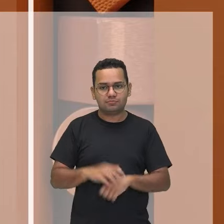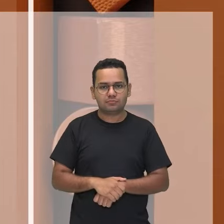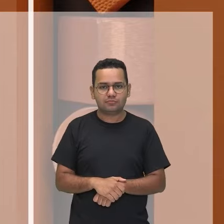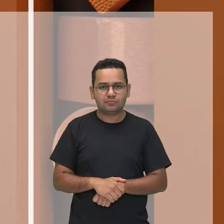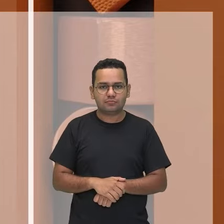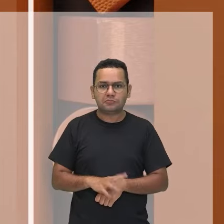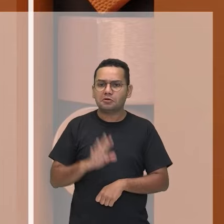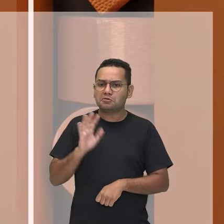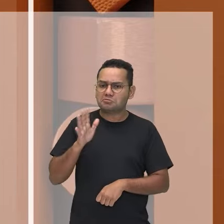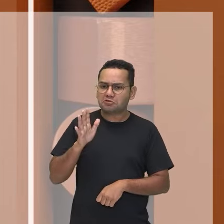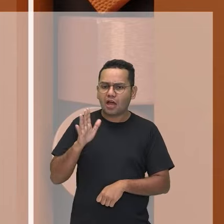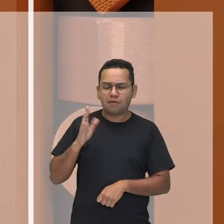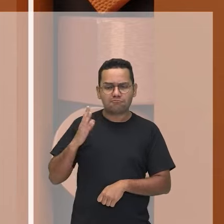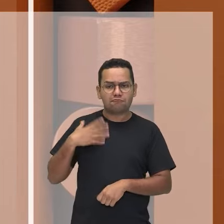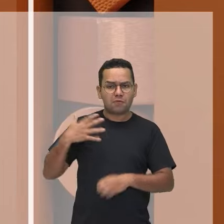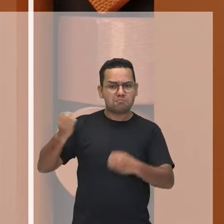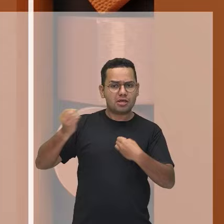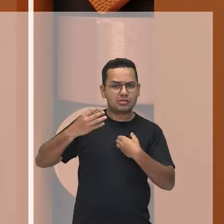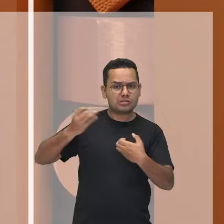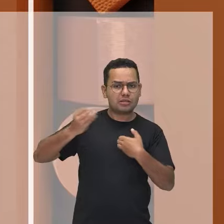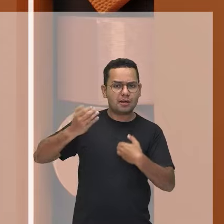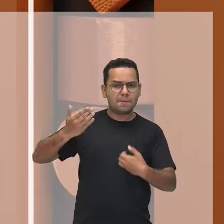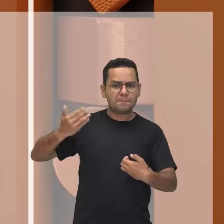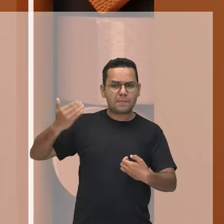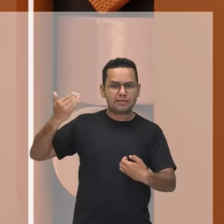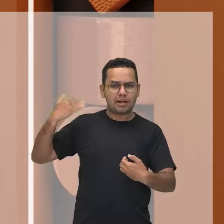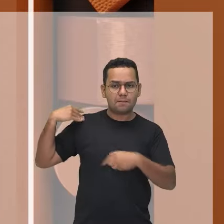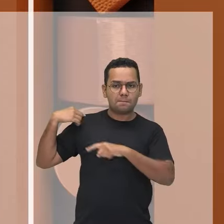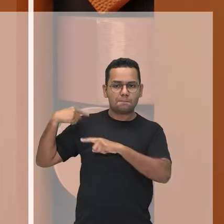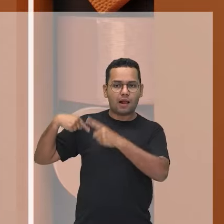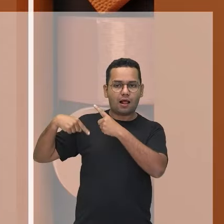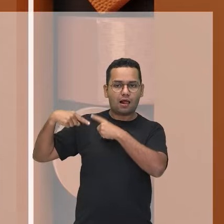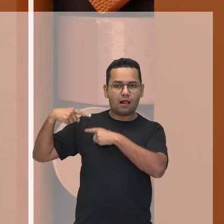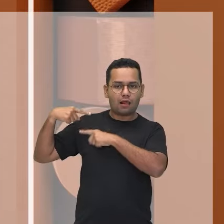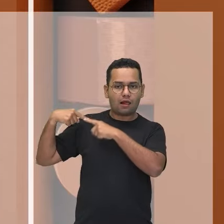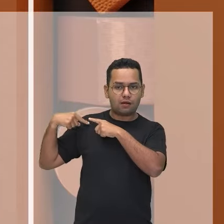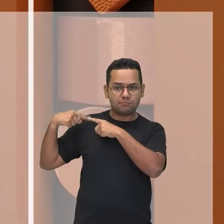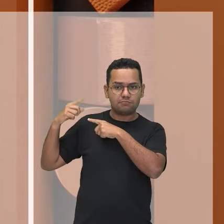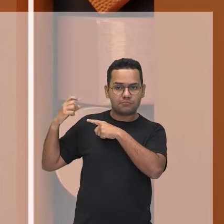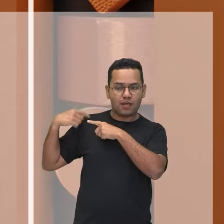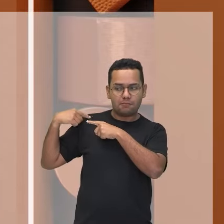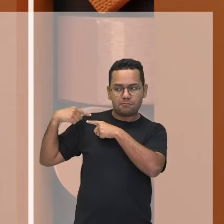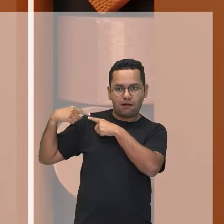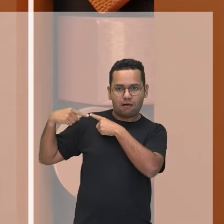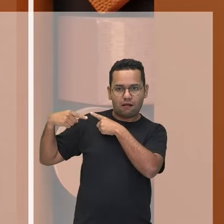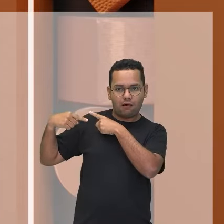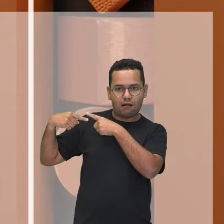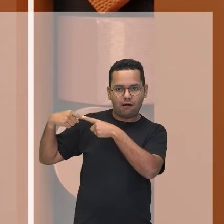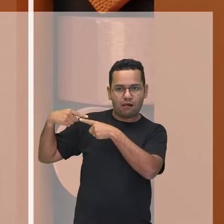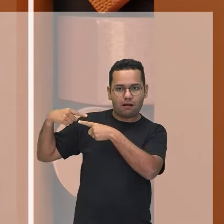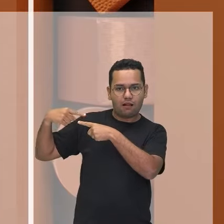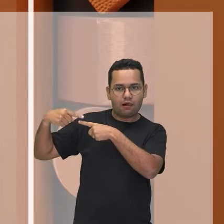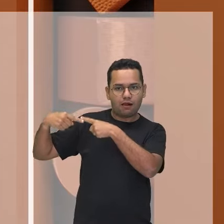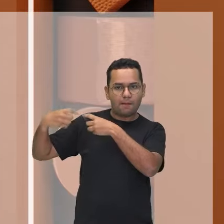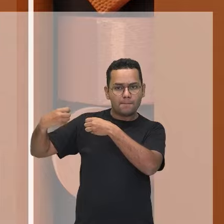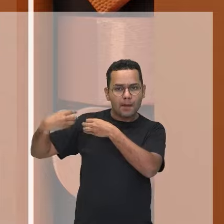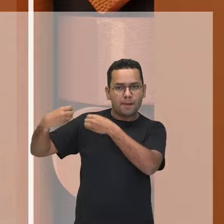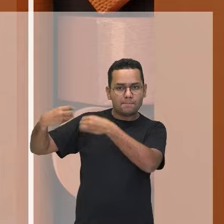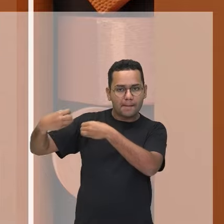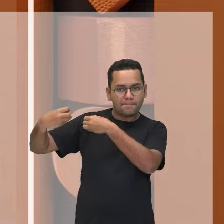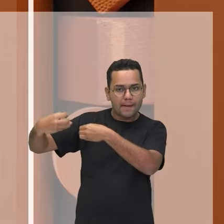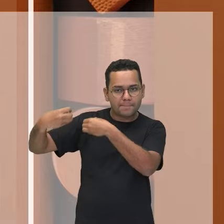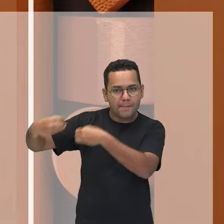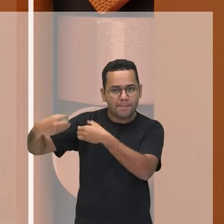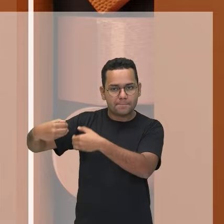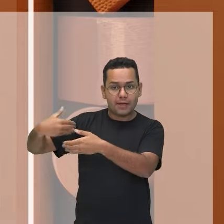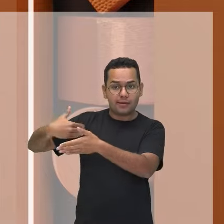de geração em geração. Então, o que vai acontecer? Em algum momento eu posso errar. Ah, o caminho é esse, de repente eu errei. Ah, o